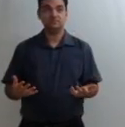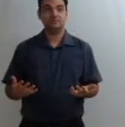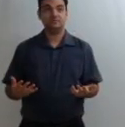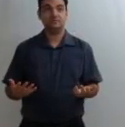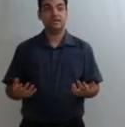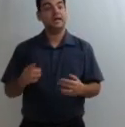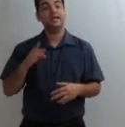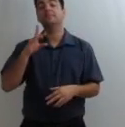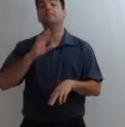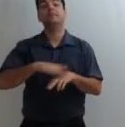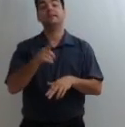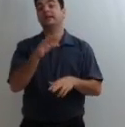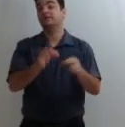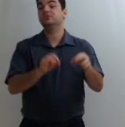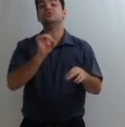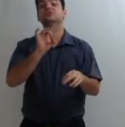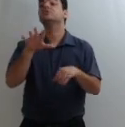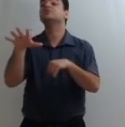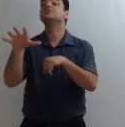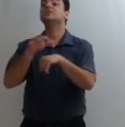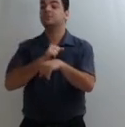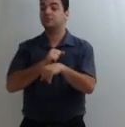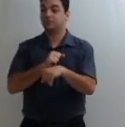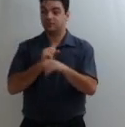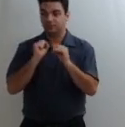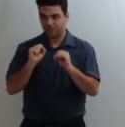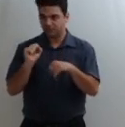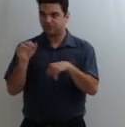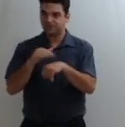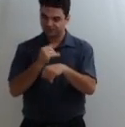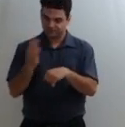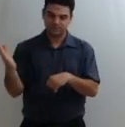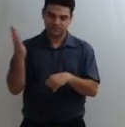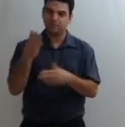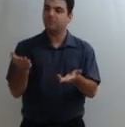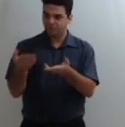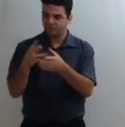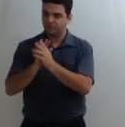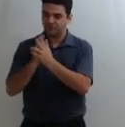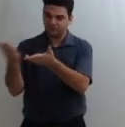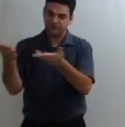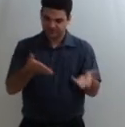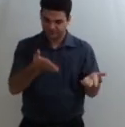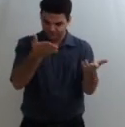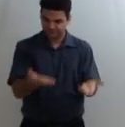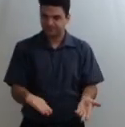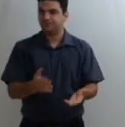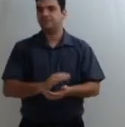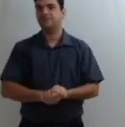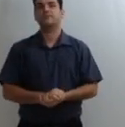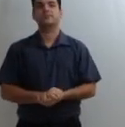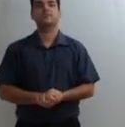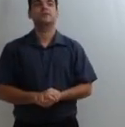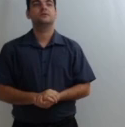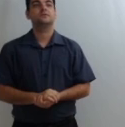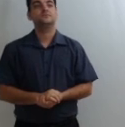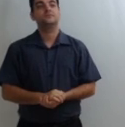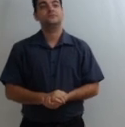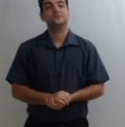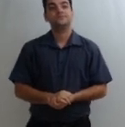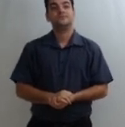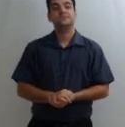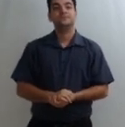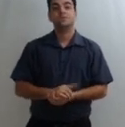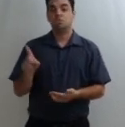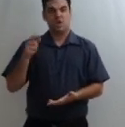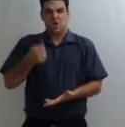apresentasse. Quer dizer, não obrigou, né? E não tem a sequência aí dessa alegação, do prosseguimento